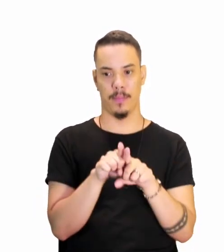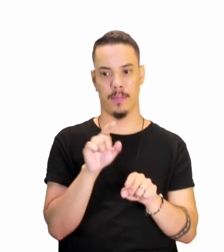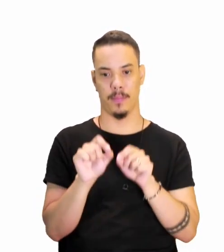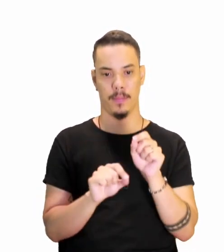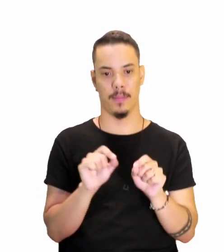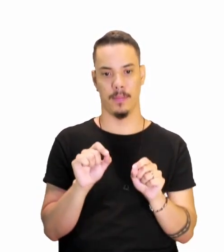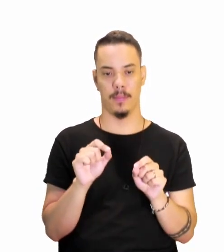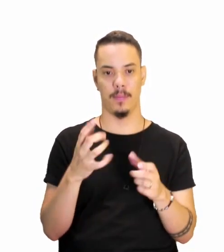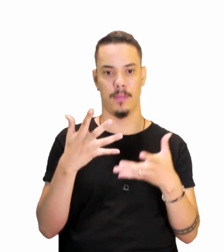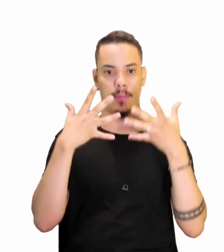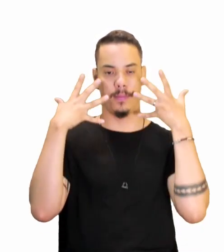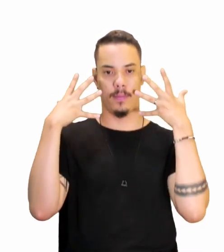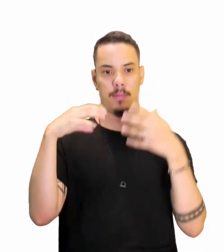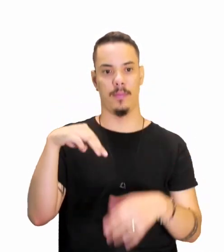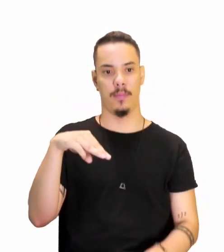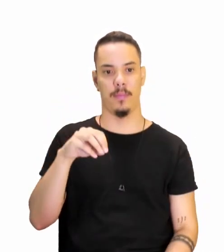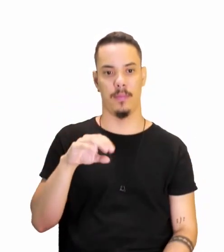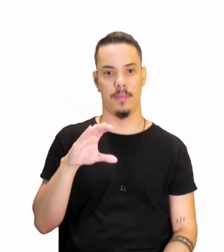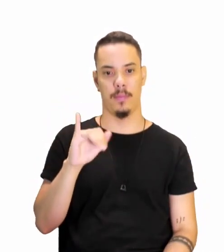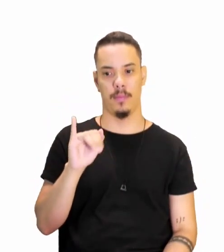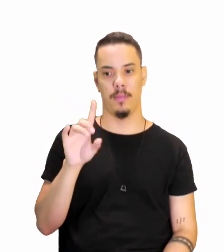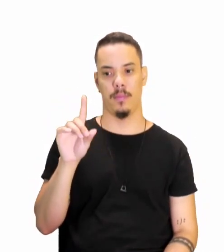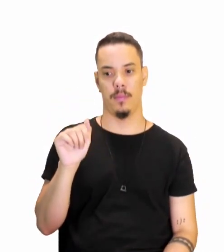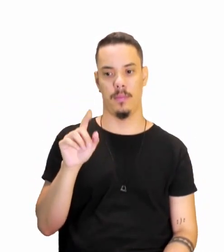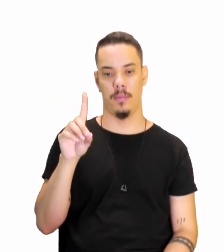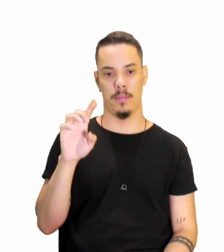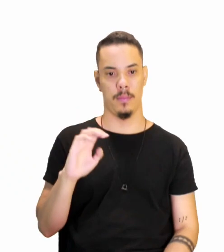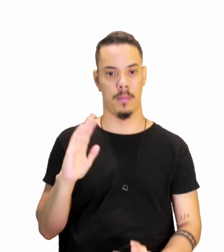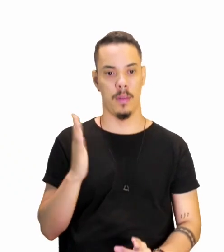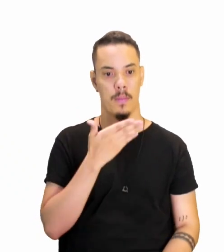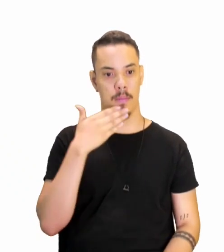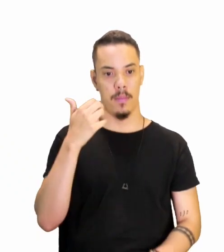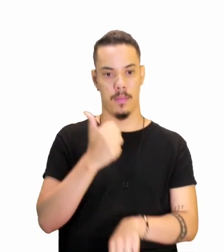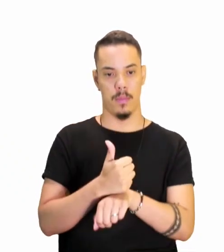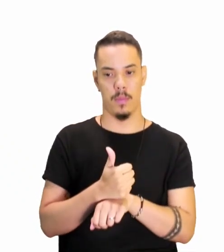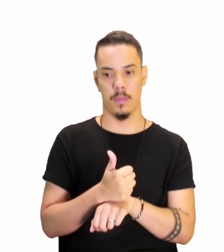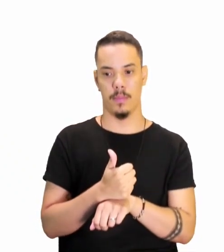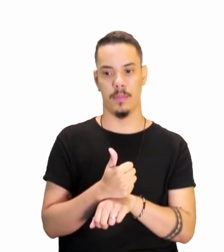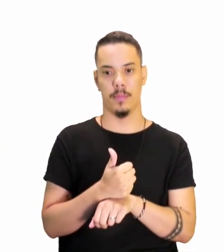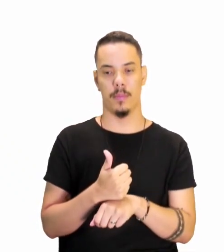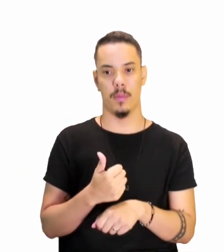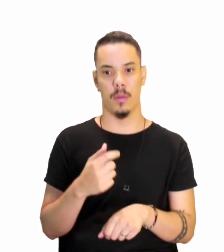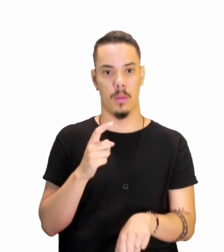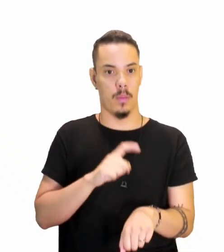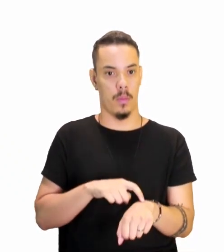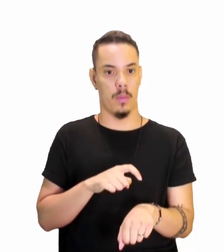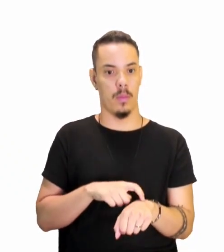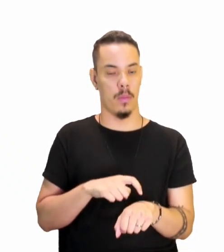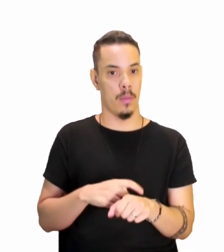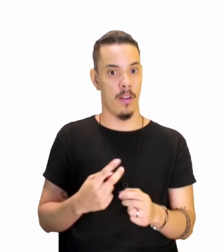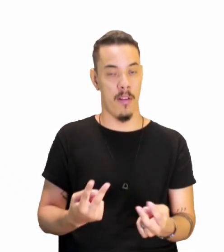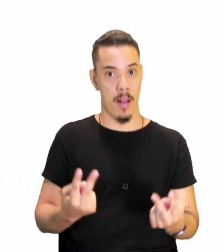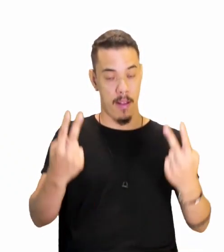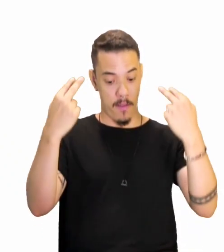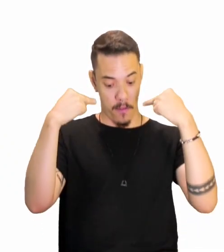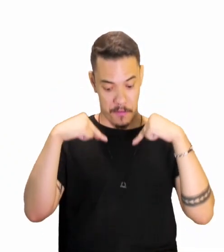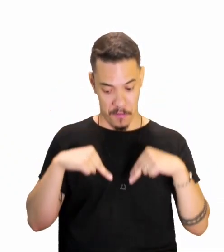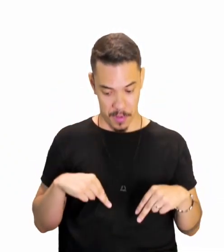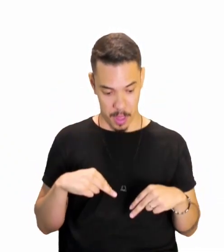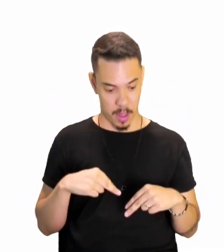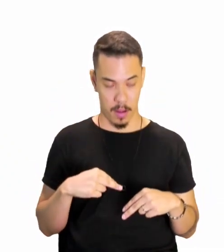da questão da mocidade, né? Mocidade é o abstrato. Para ver a mocidade de alguém, depende do